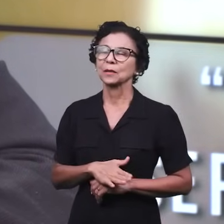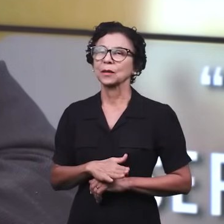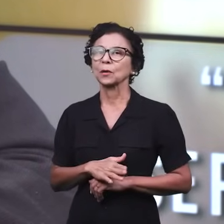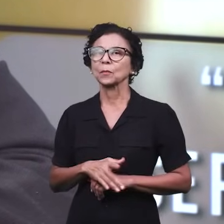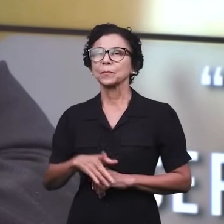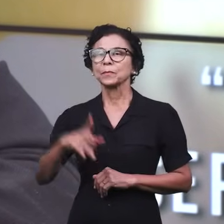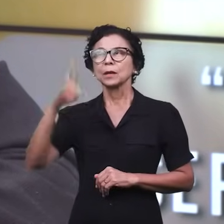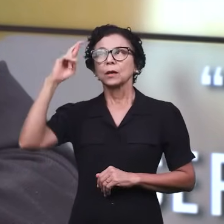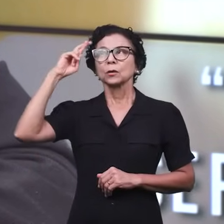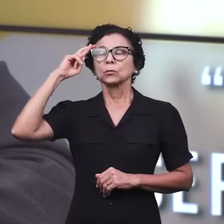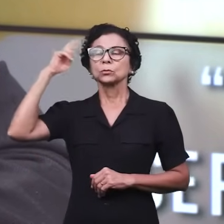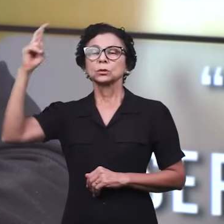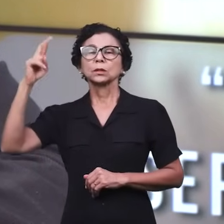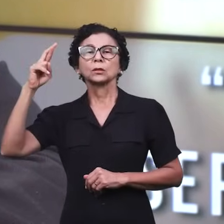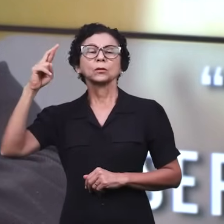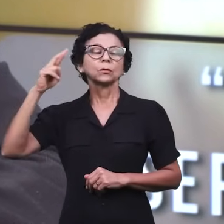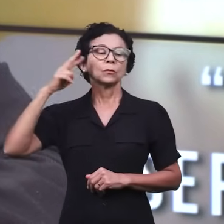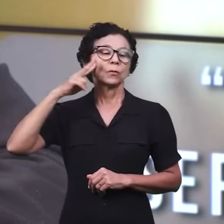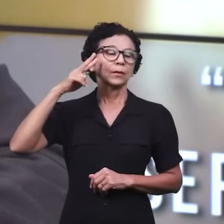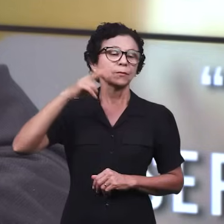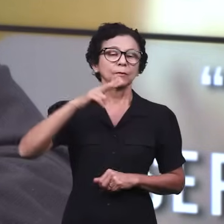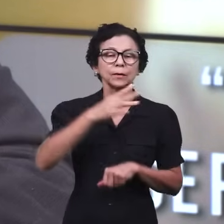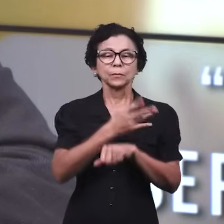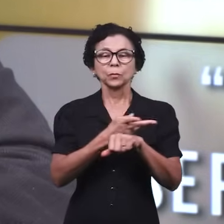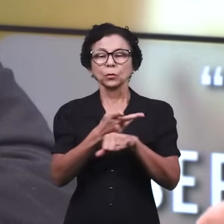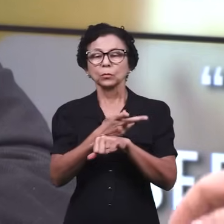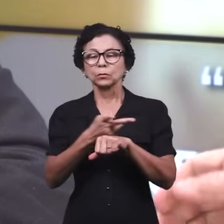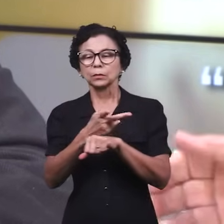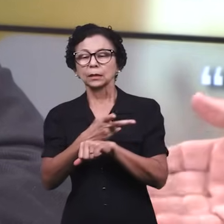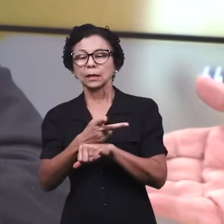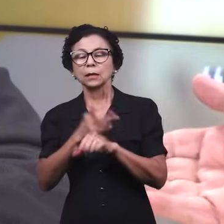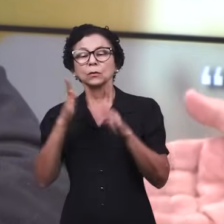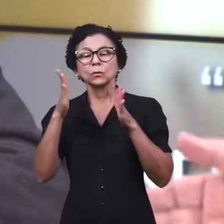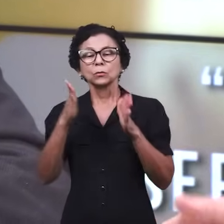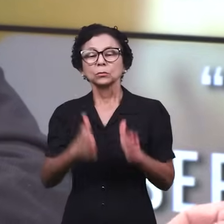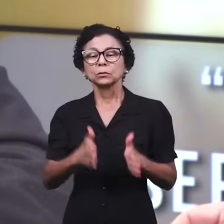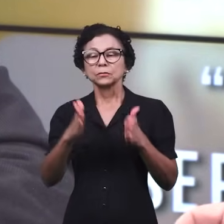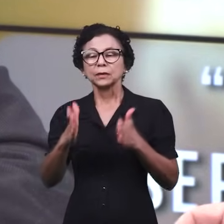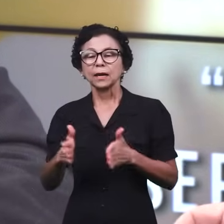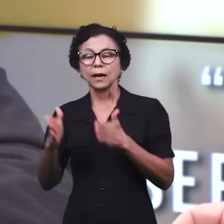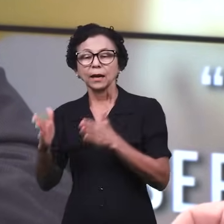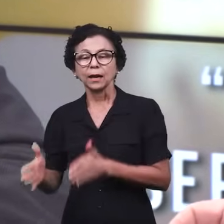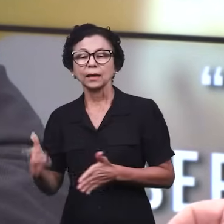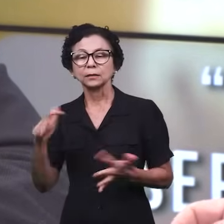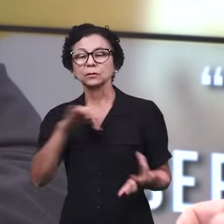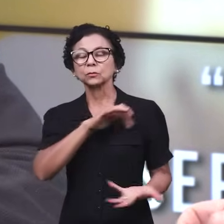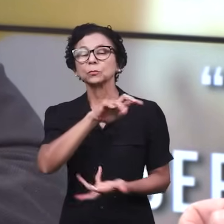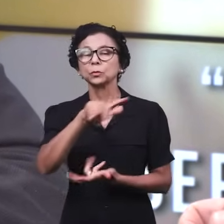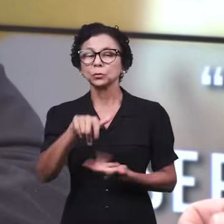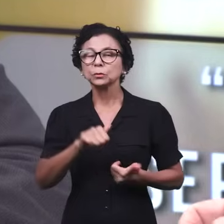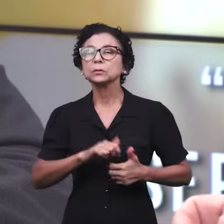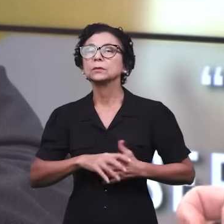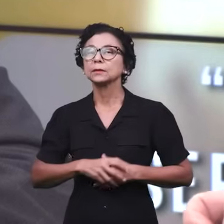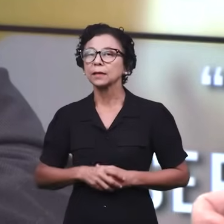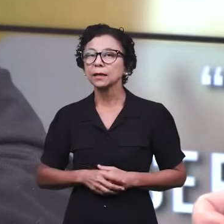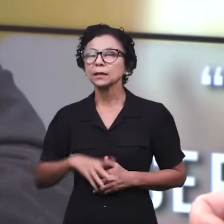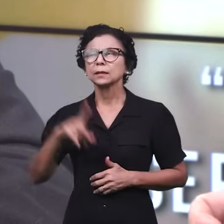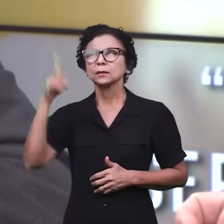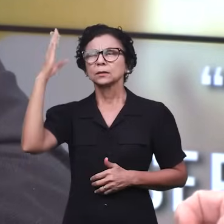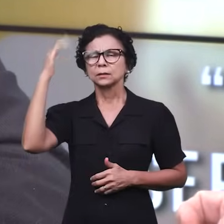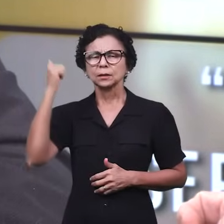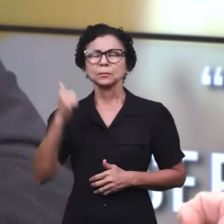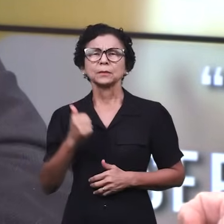comigo e que andam num caminho reto esse me servirá né então já era PR Deus já sabia da posição deles